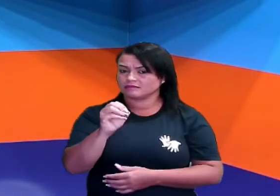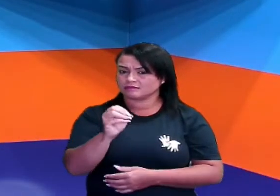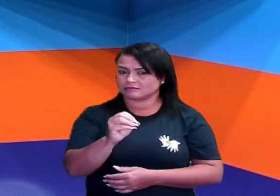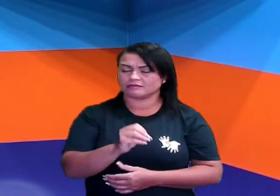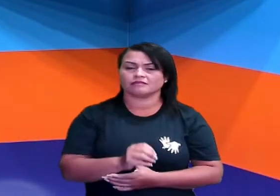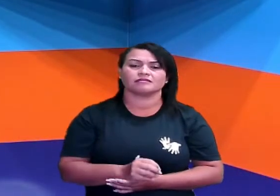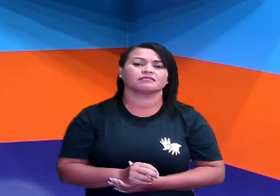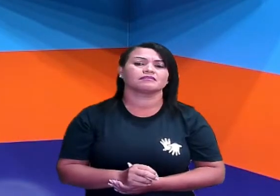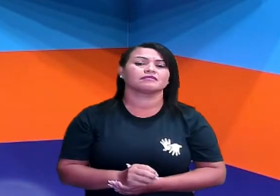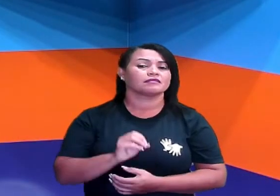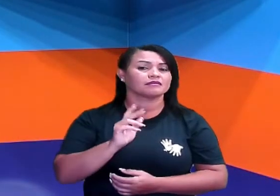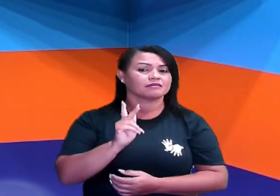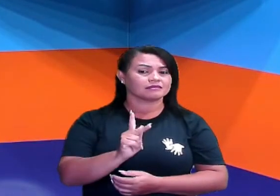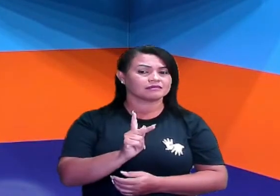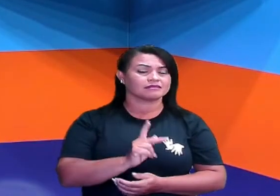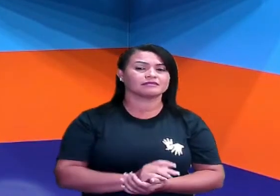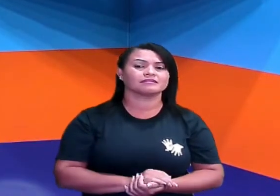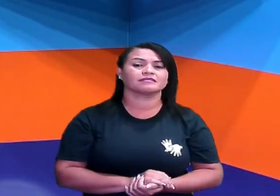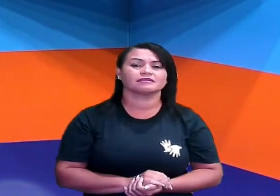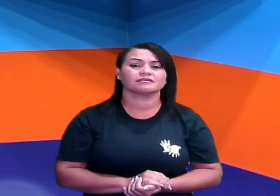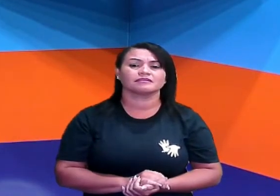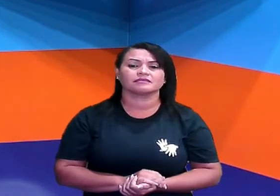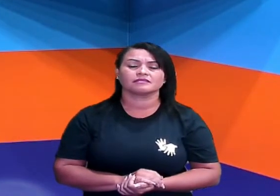zeros. Ok?